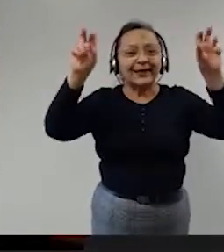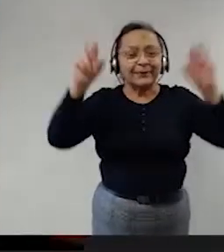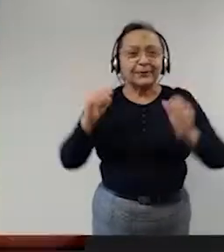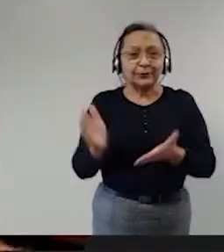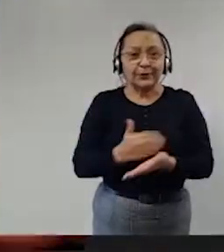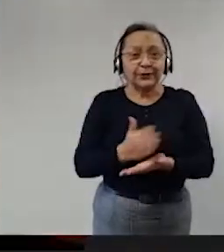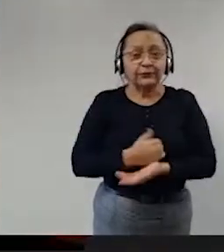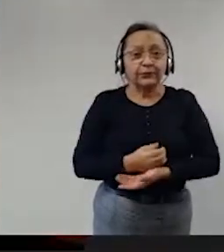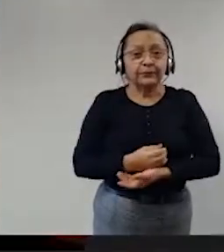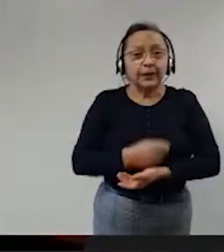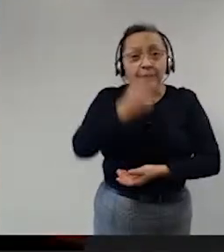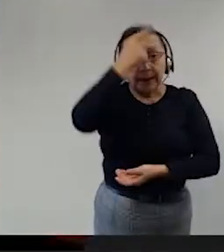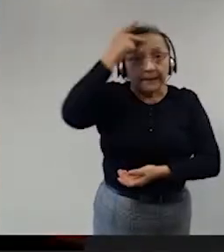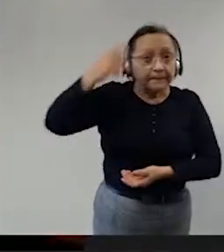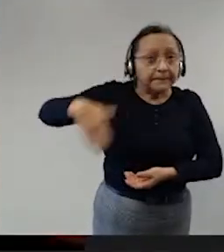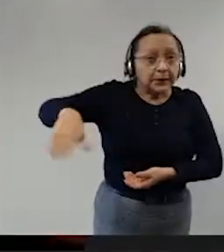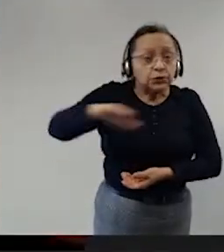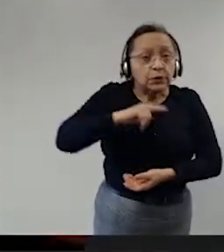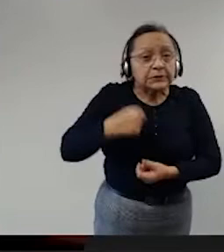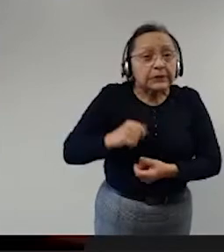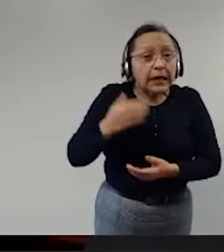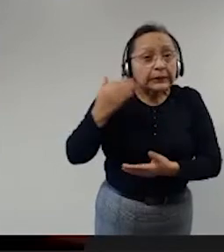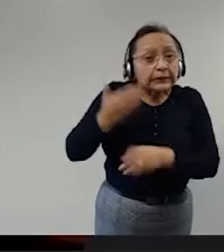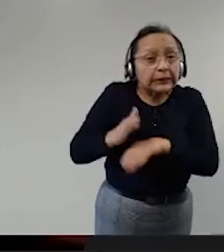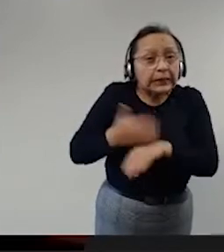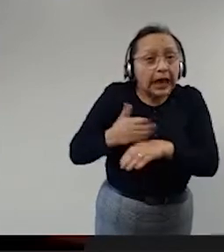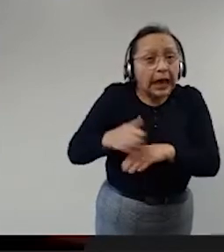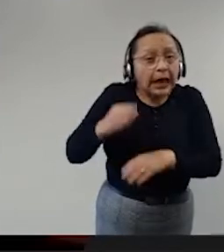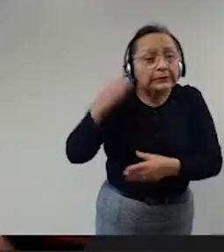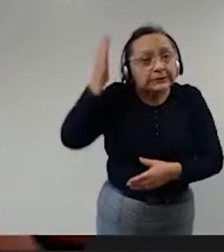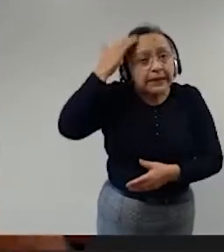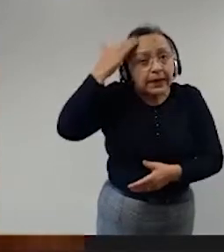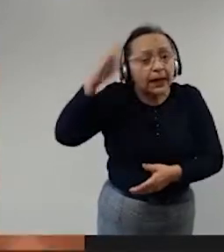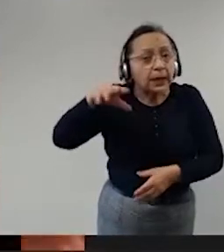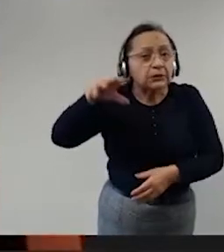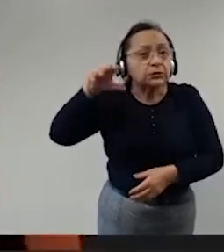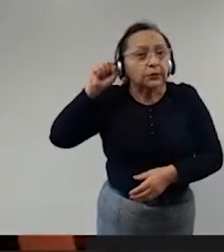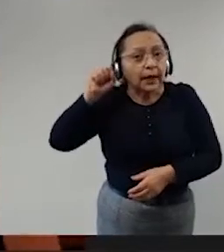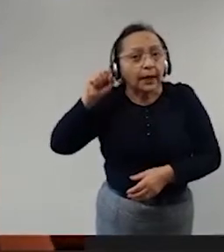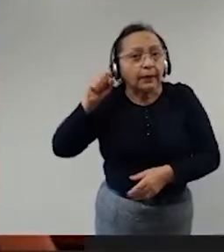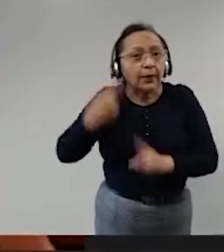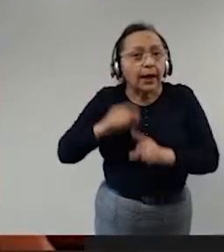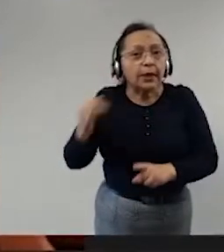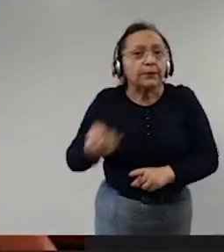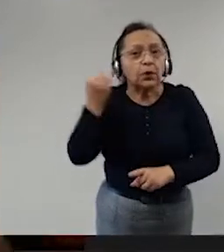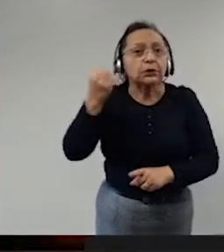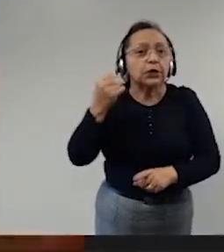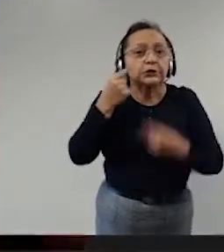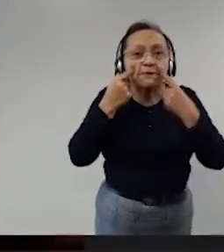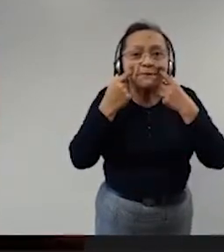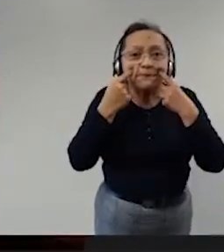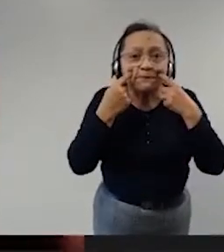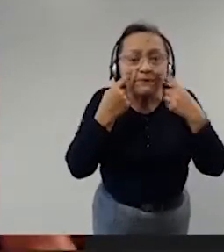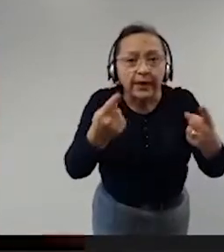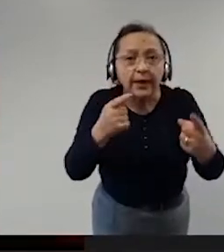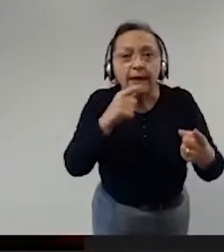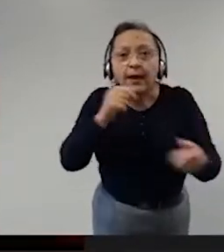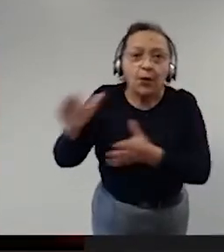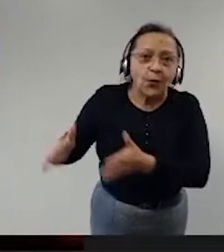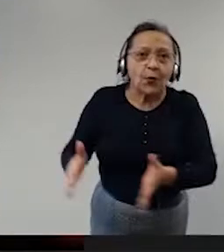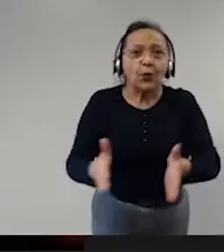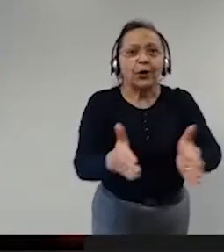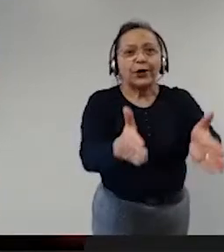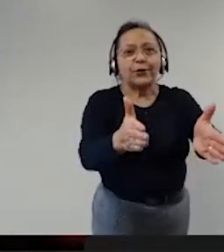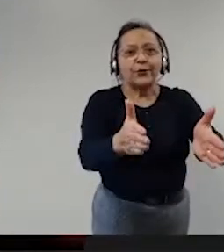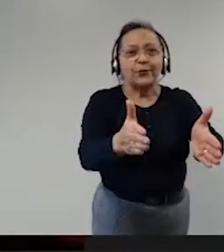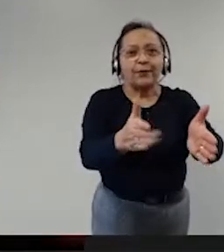o rio pode ouvir o mar. A importância de você se situar na sociedade, ouvindo, e também,